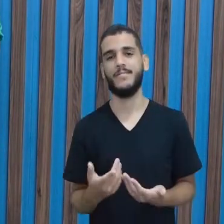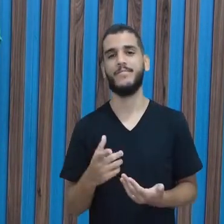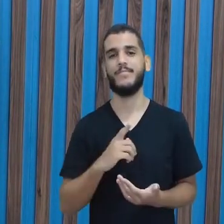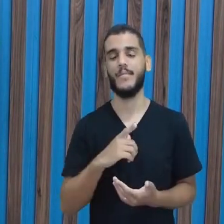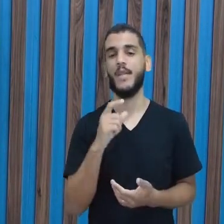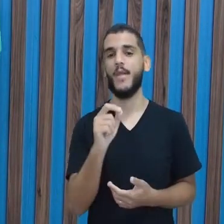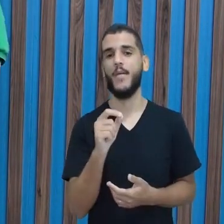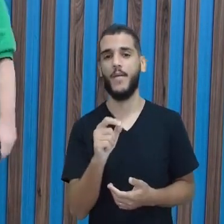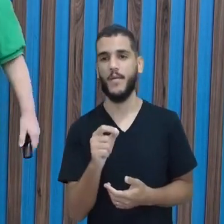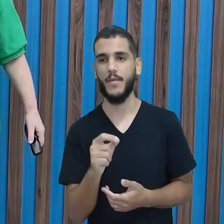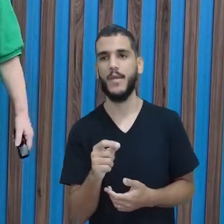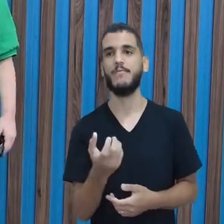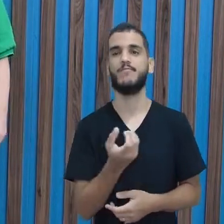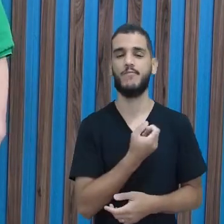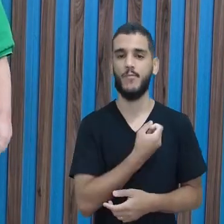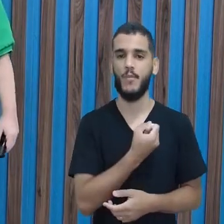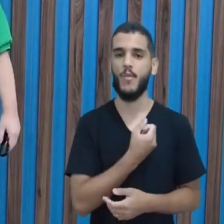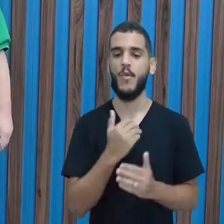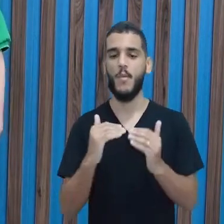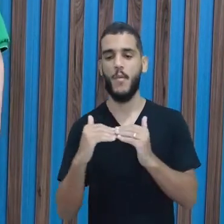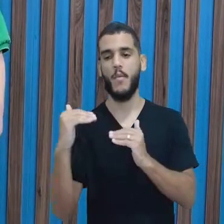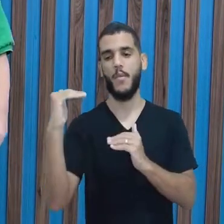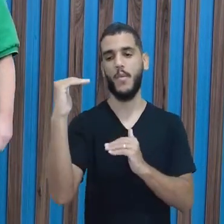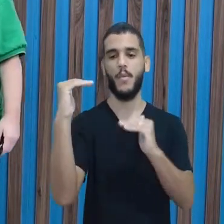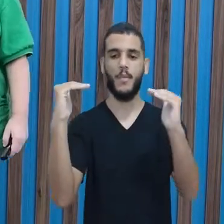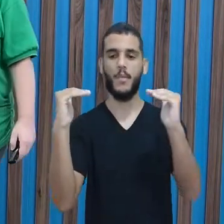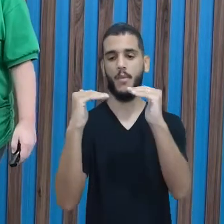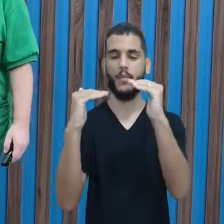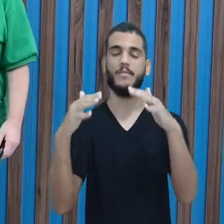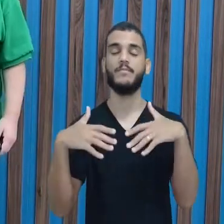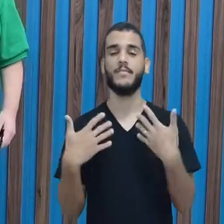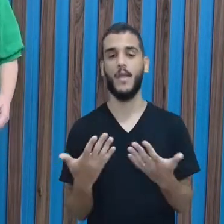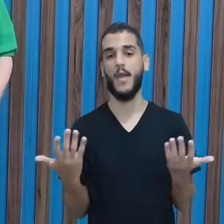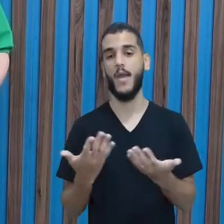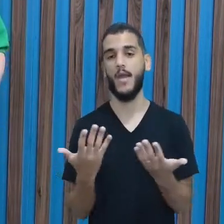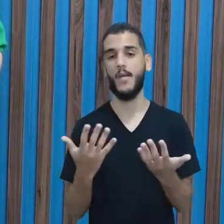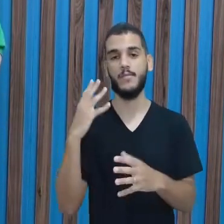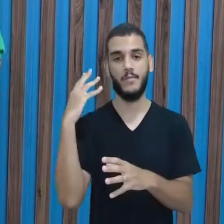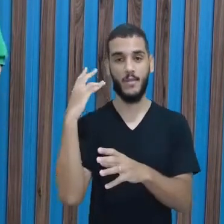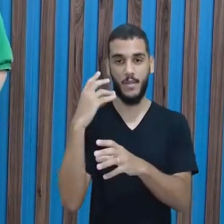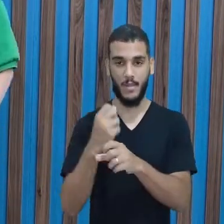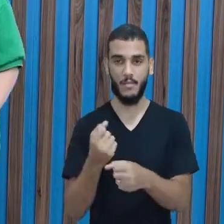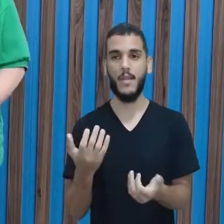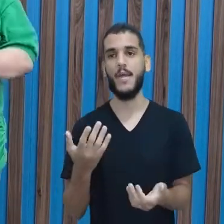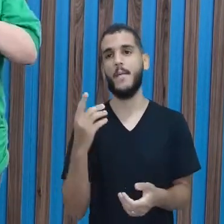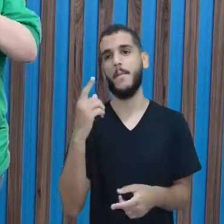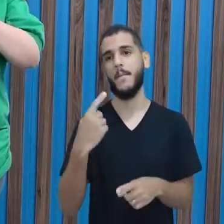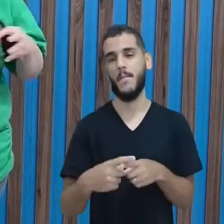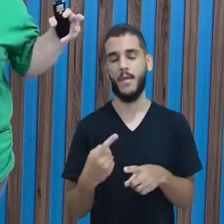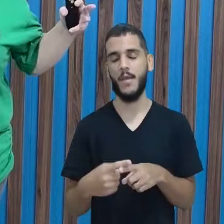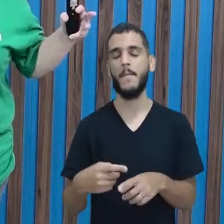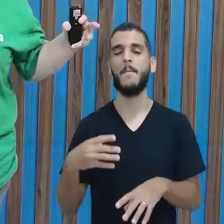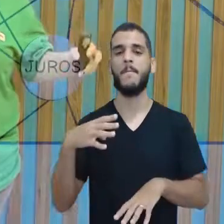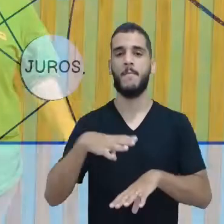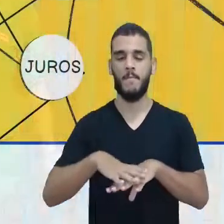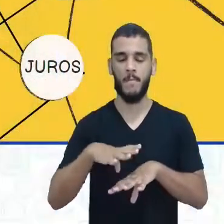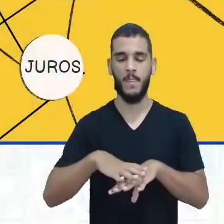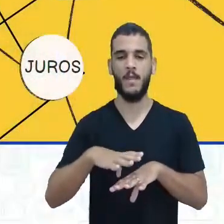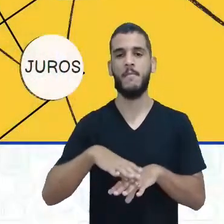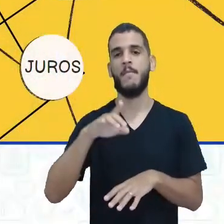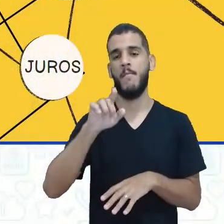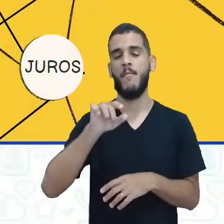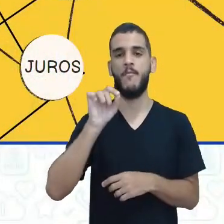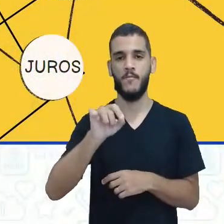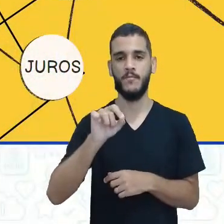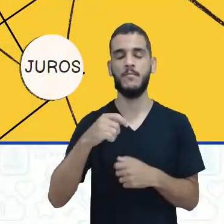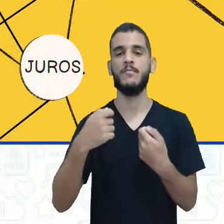grandezas inversamente proporcionais. Então, vamos recapitular, né? Matemática. Dá um zoom para eles